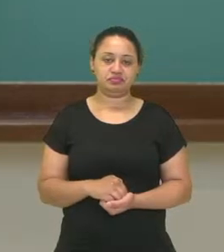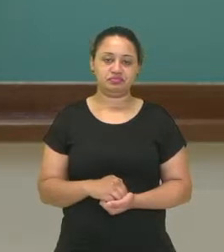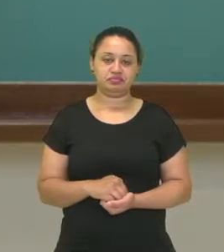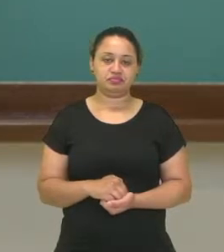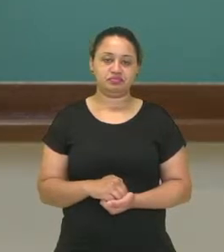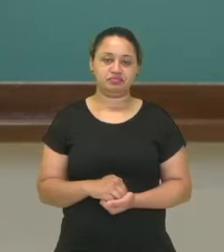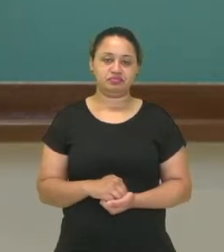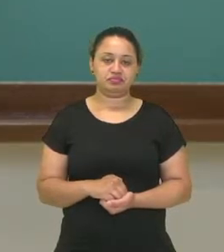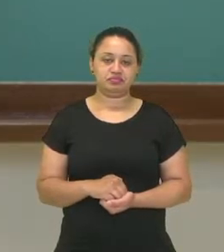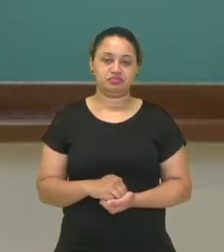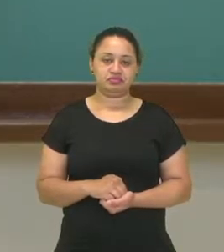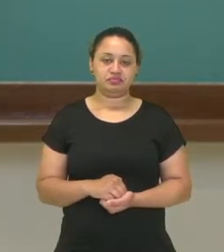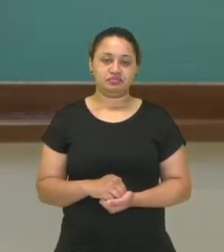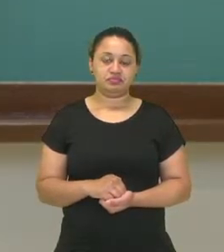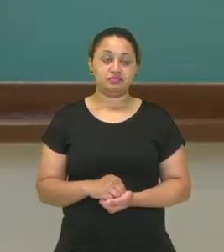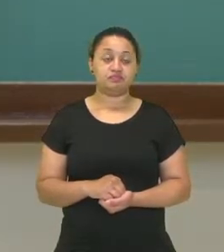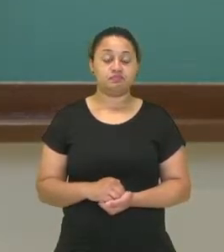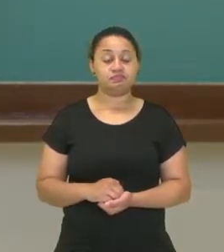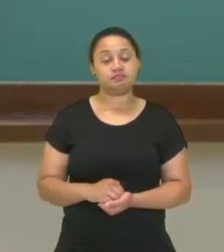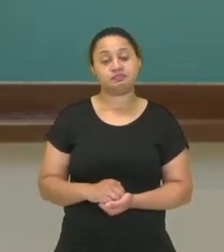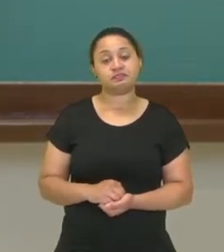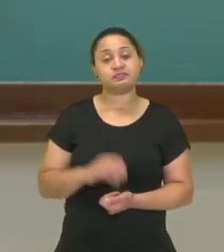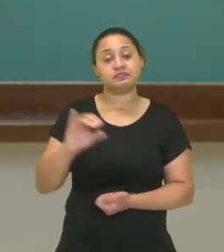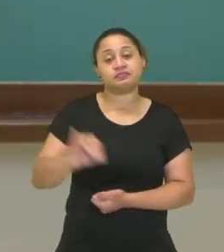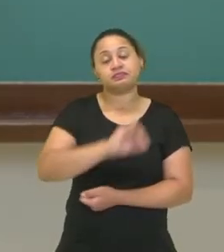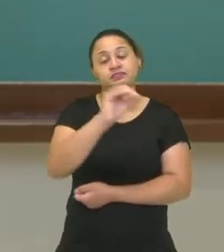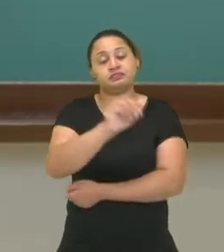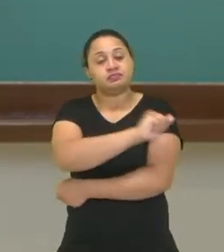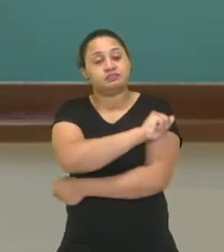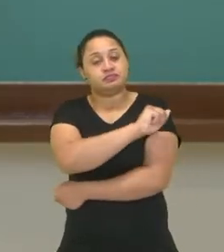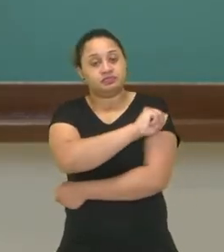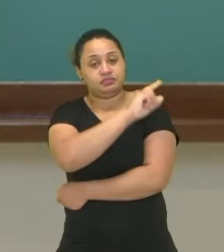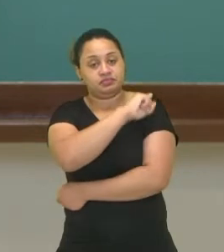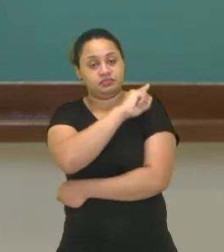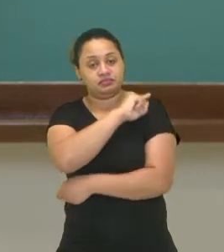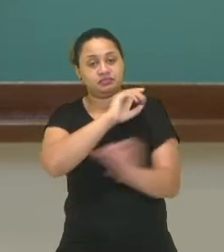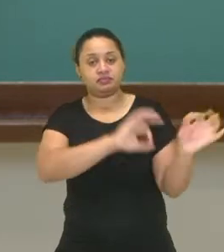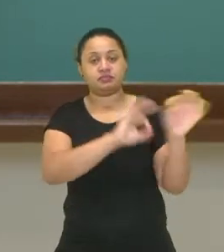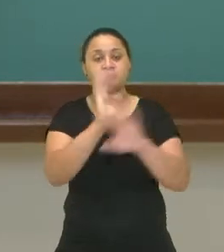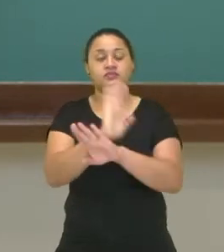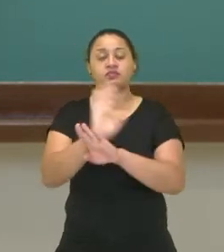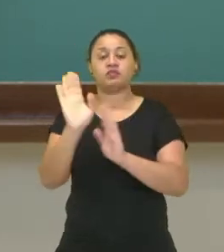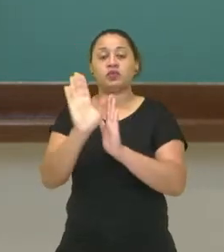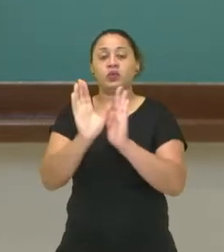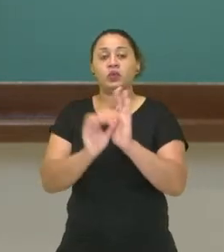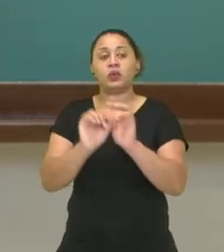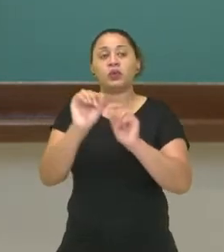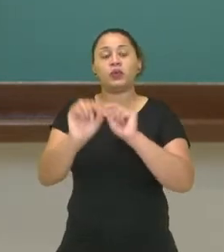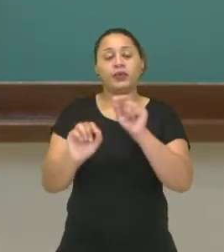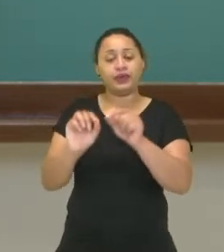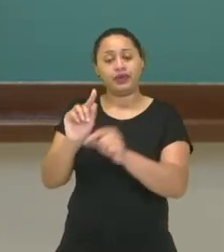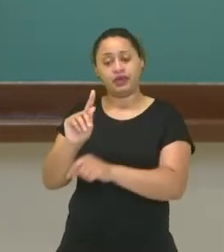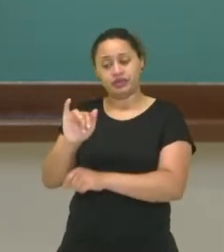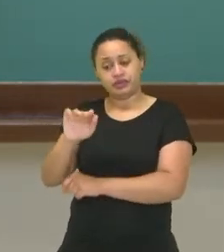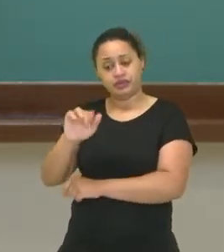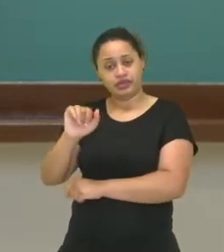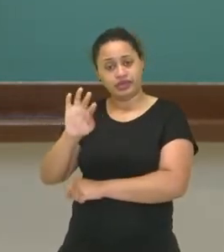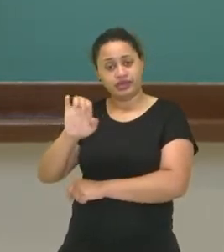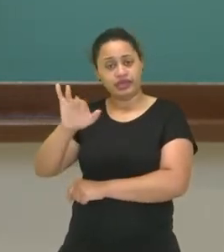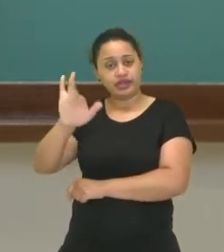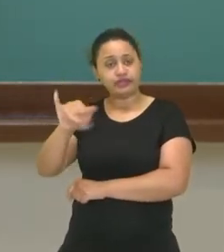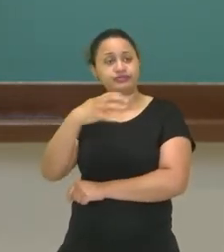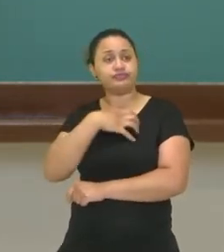Olá, estudantes da primeira série! Nesse vídeo, nós vamos falar sobre a ginástica enquanto manifestação